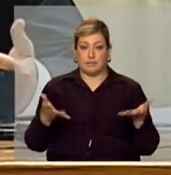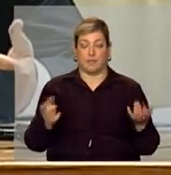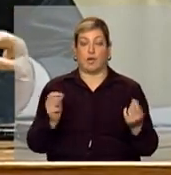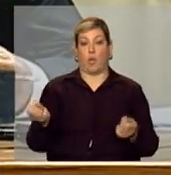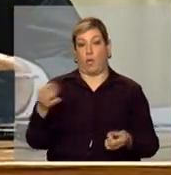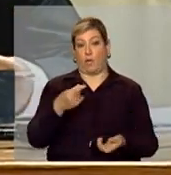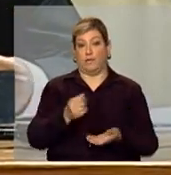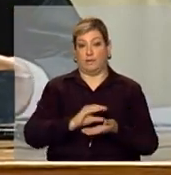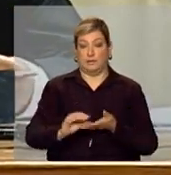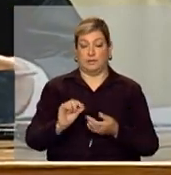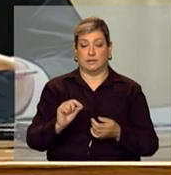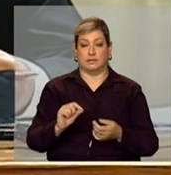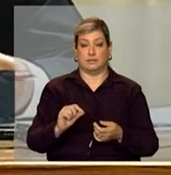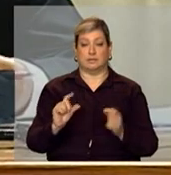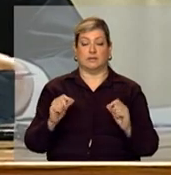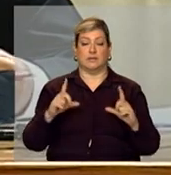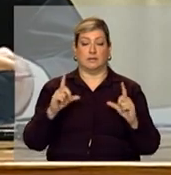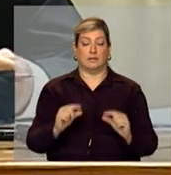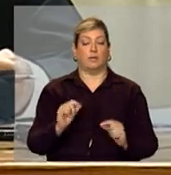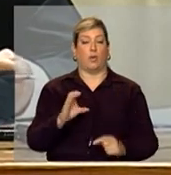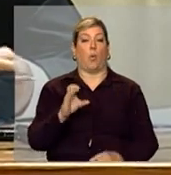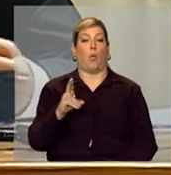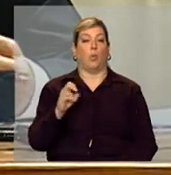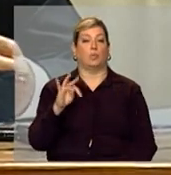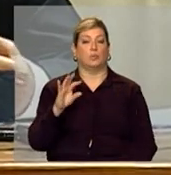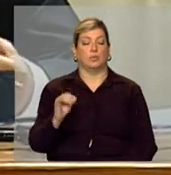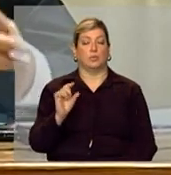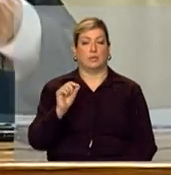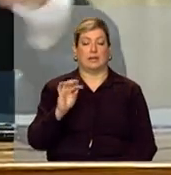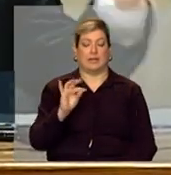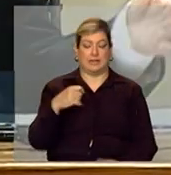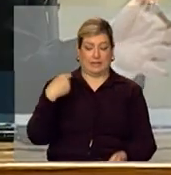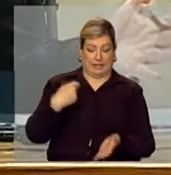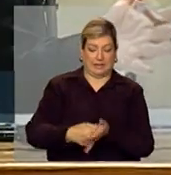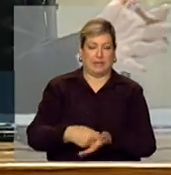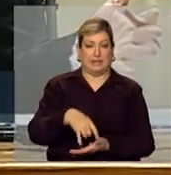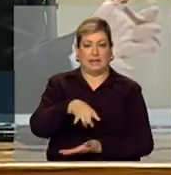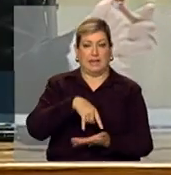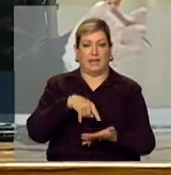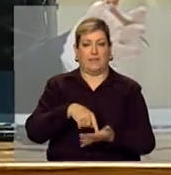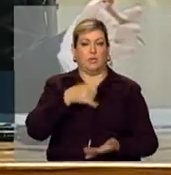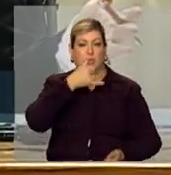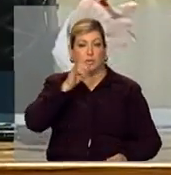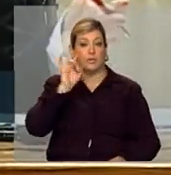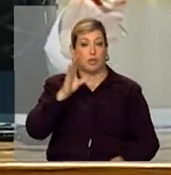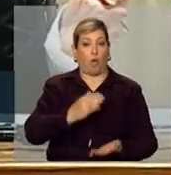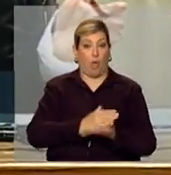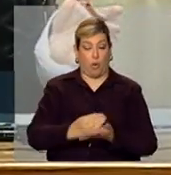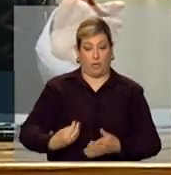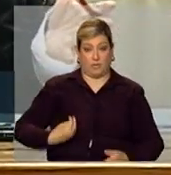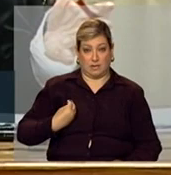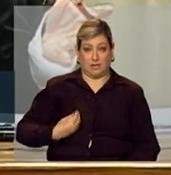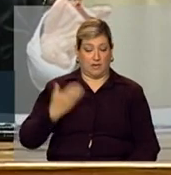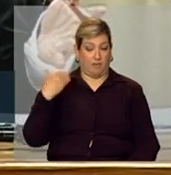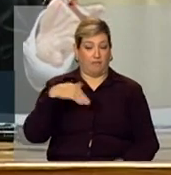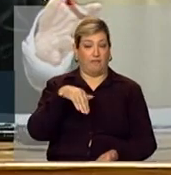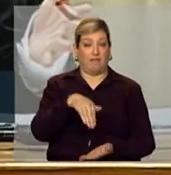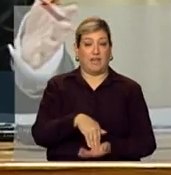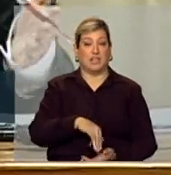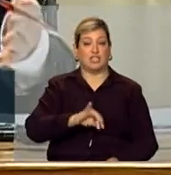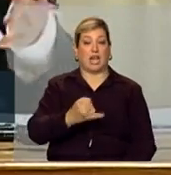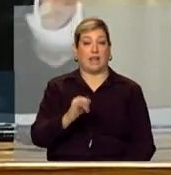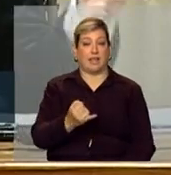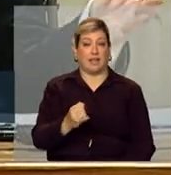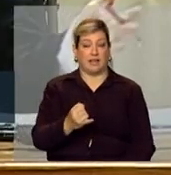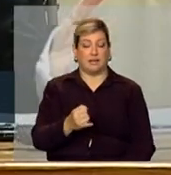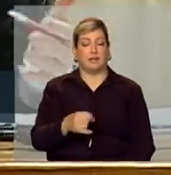a redução do custo da tarifa de energia elétrica só entrou em vigor no final de janeiro então ainda as empresas